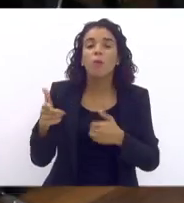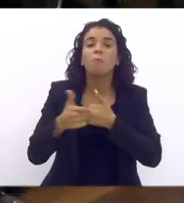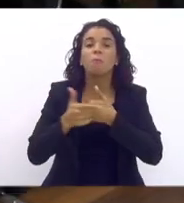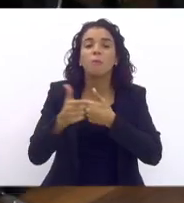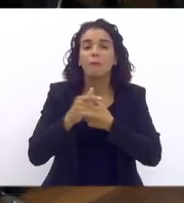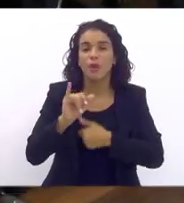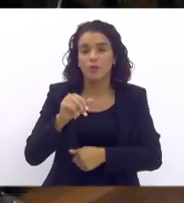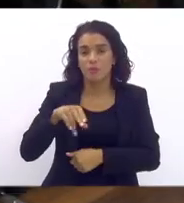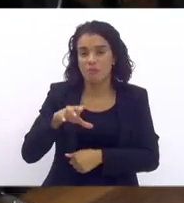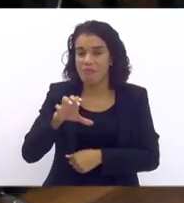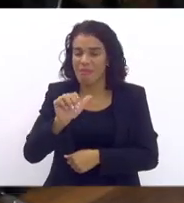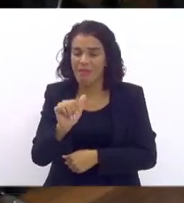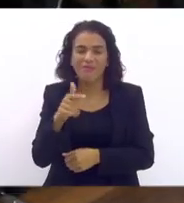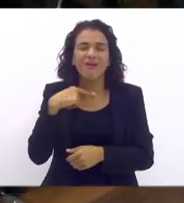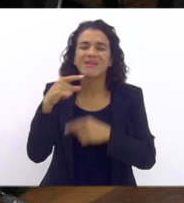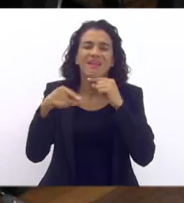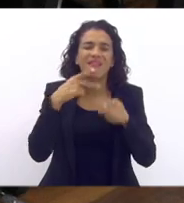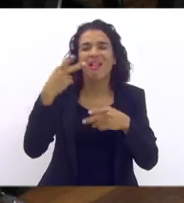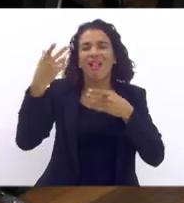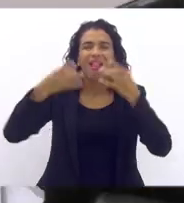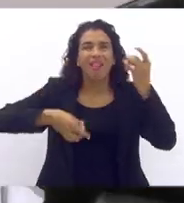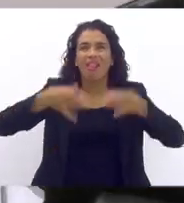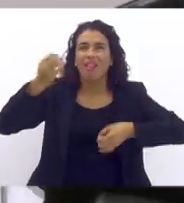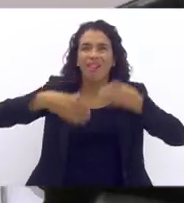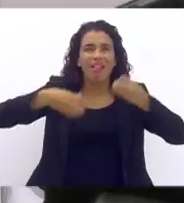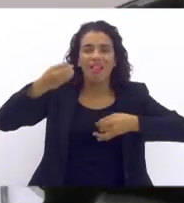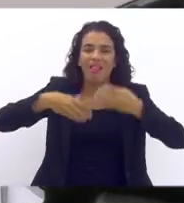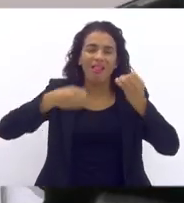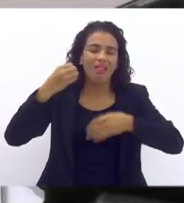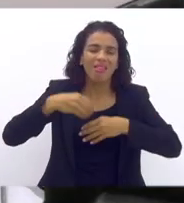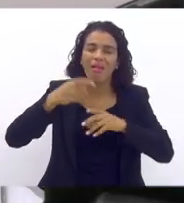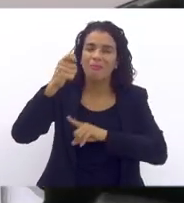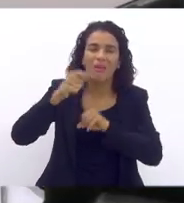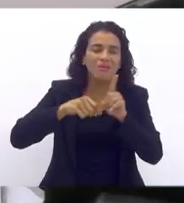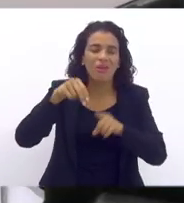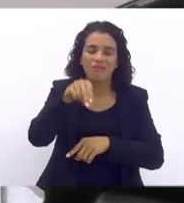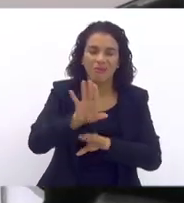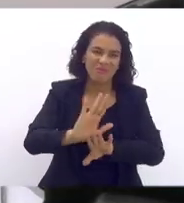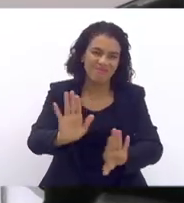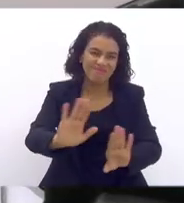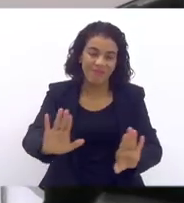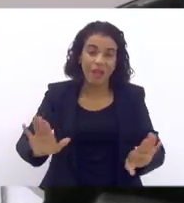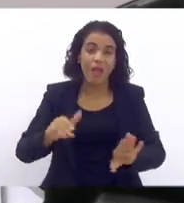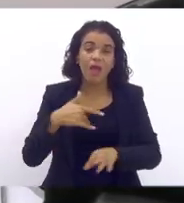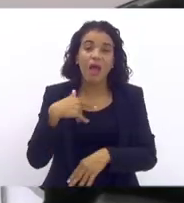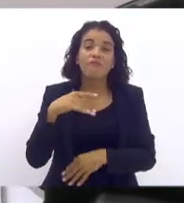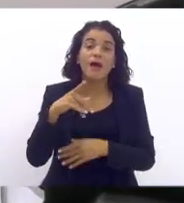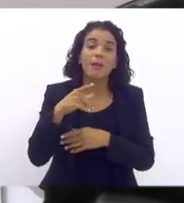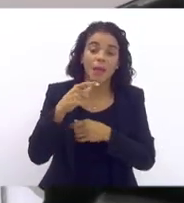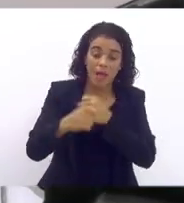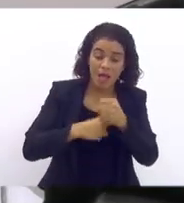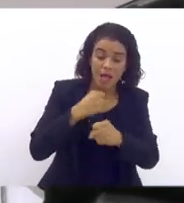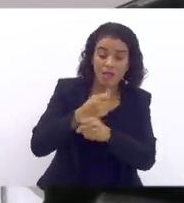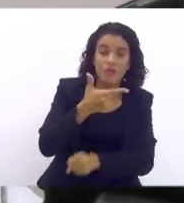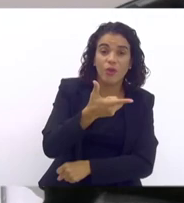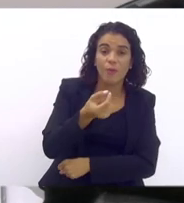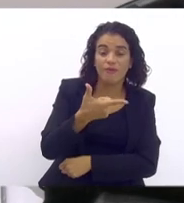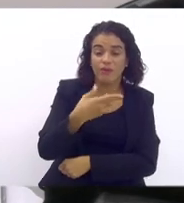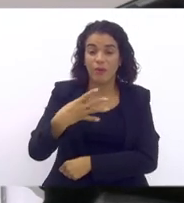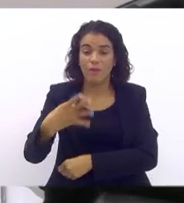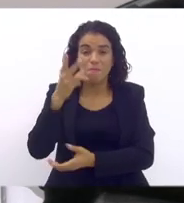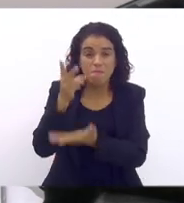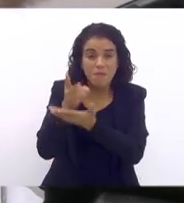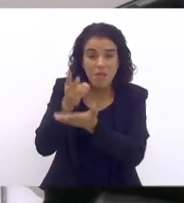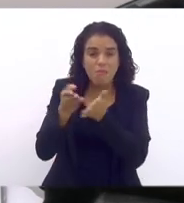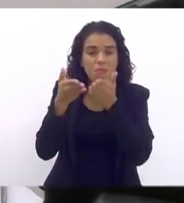Inea não adianta se dizer que vai criar a primeira reunião vai ser em novembro Então daqui a pouquinho vai chegar 24 eu tô com as mesmas embarcações na